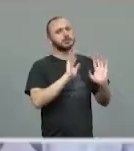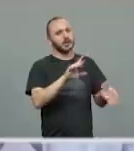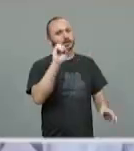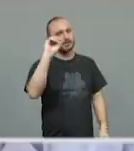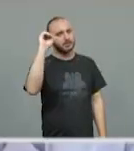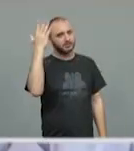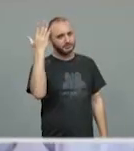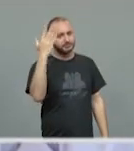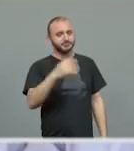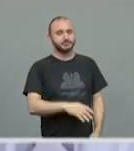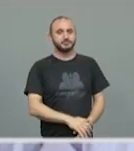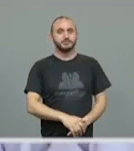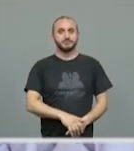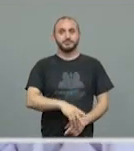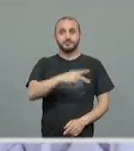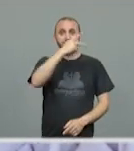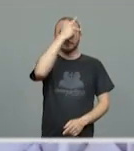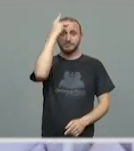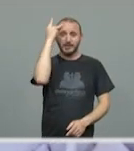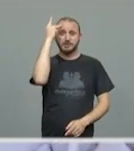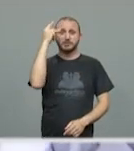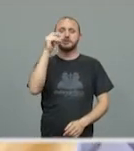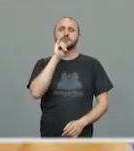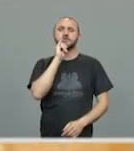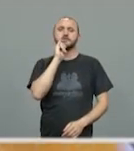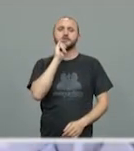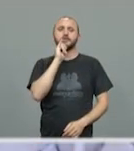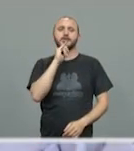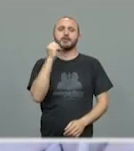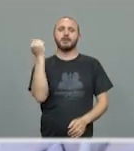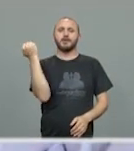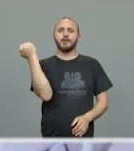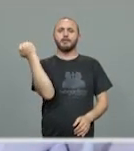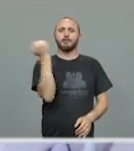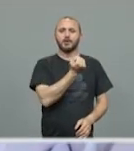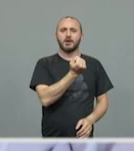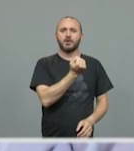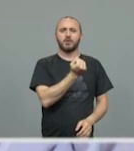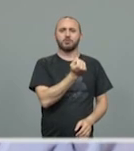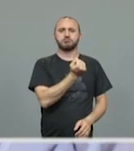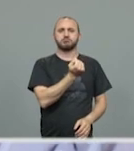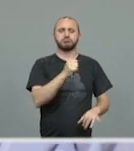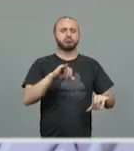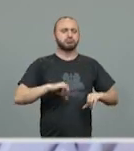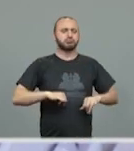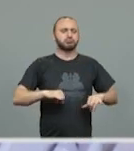Aqueles que tombaram pelo martírio automaticamente são proclamados santos.